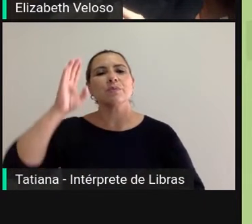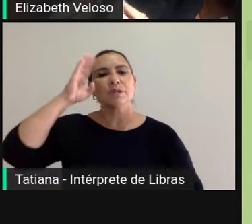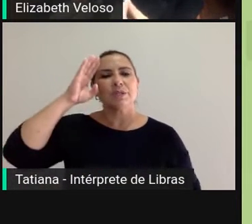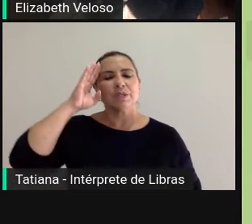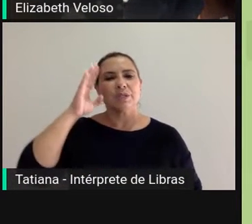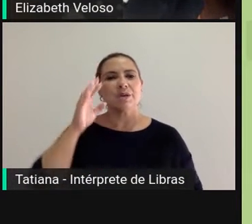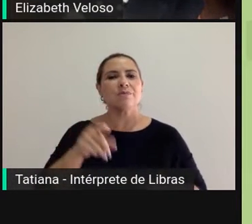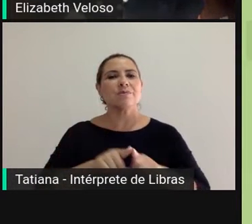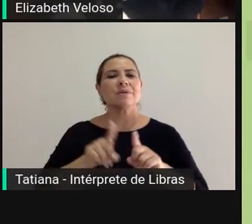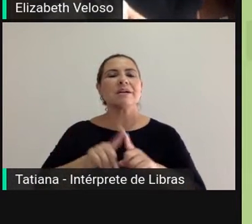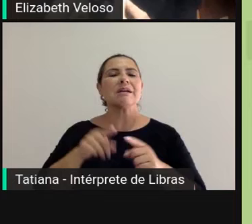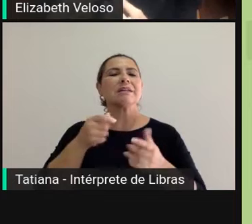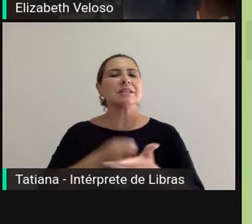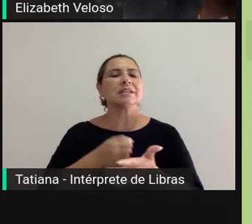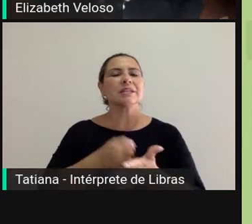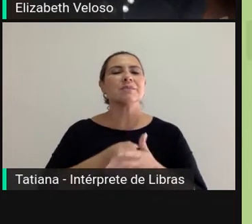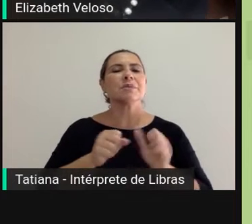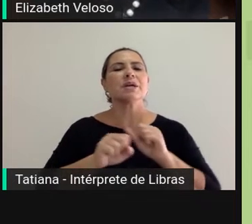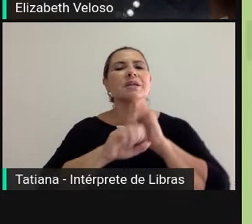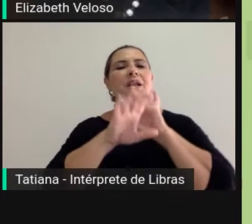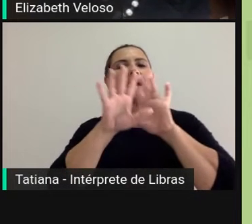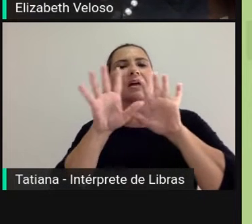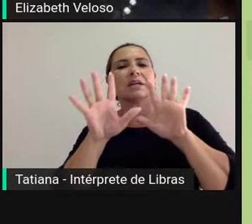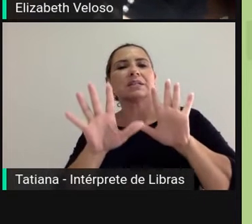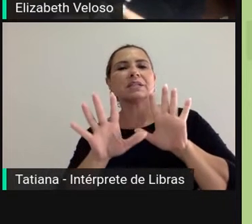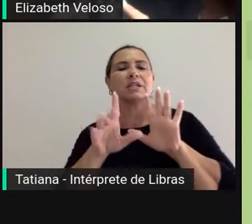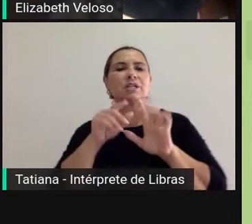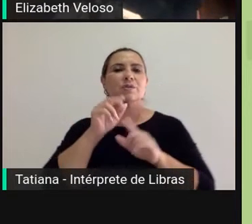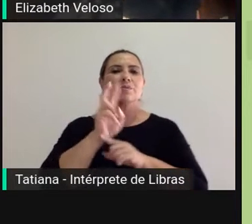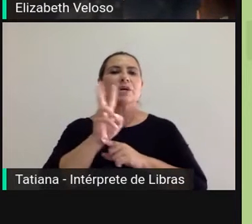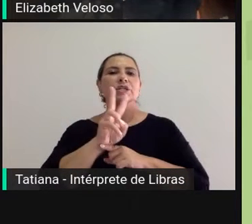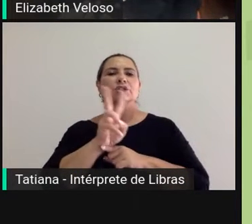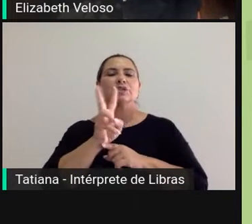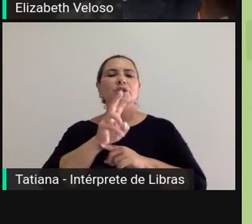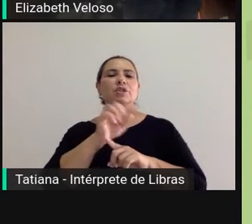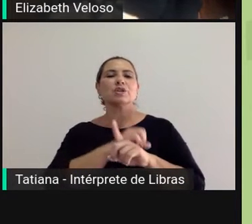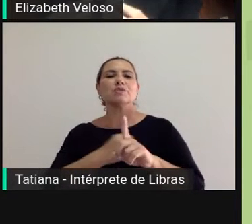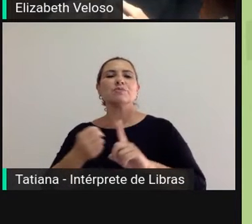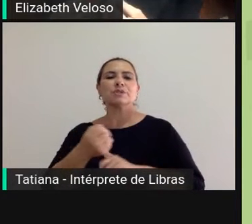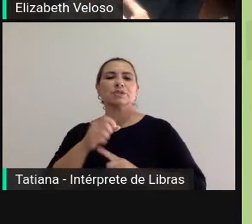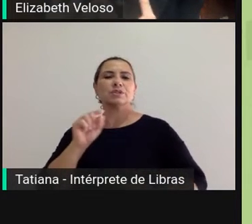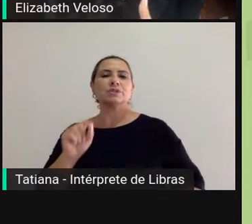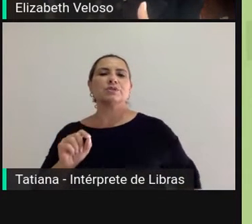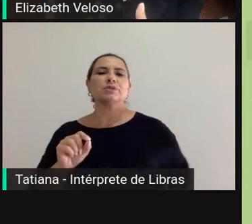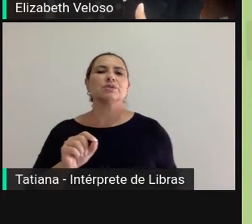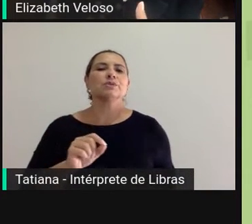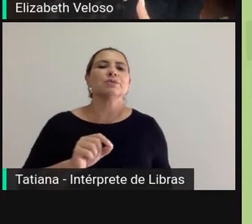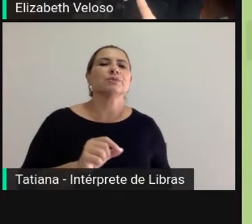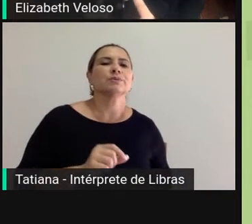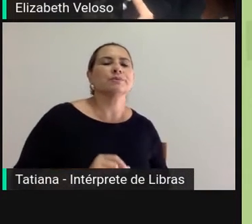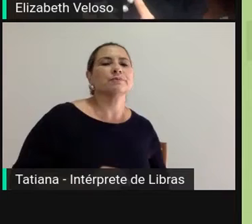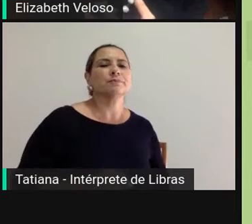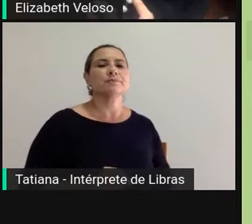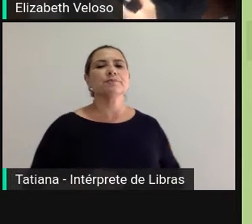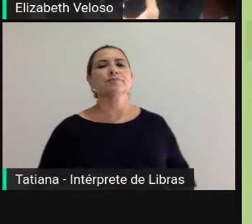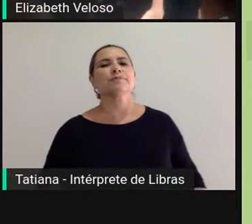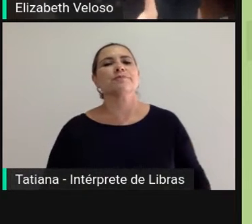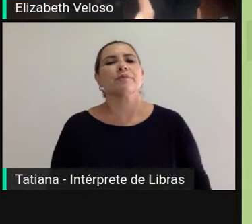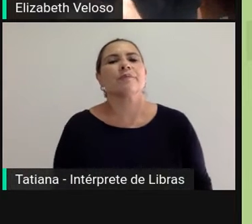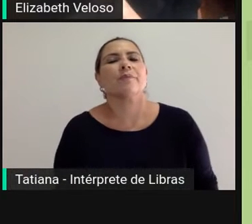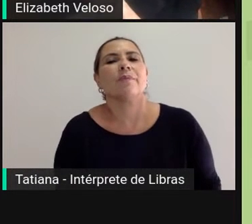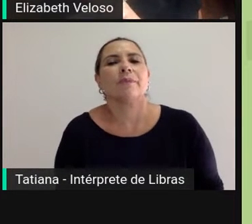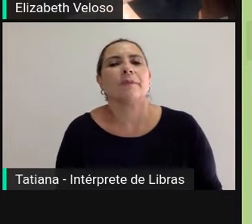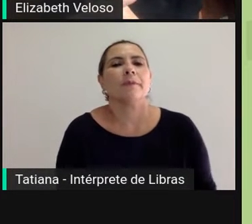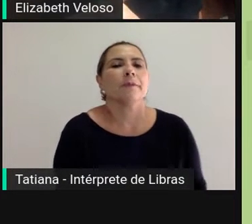de uma maneira muito clara como uma sociedade vigiada. Vamos ver um pouquinho o que é isso, né? A sociedade vigiada,